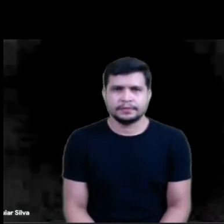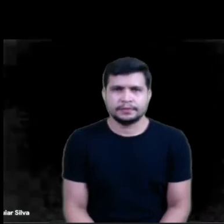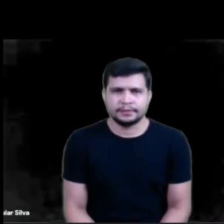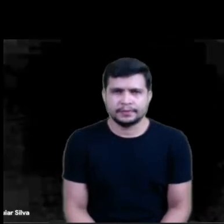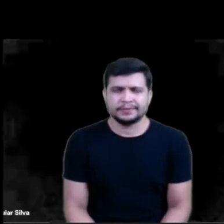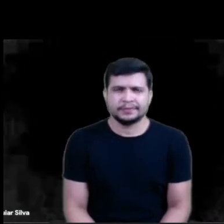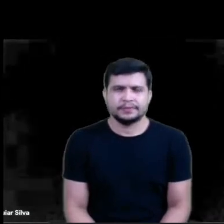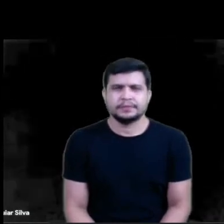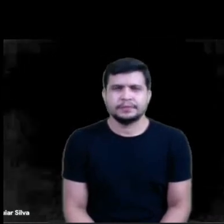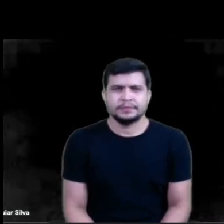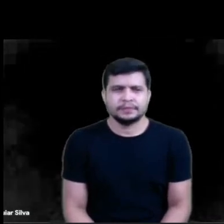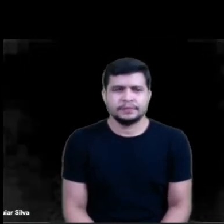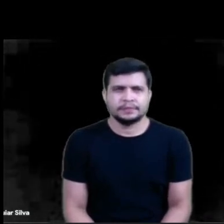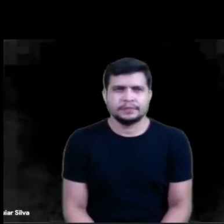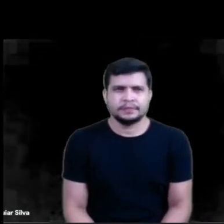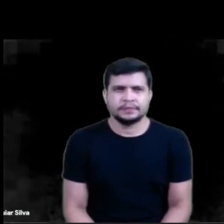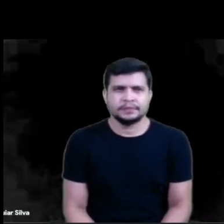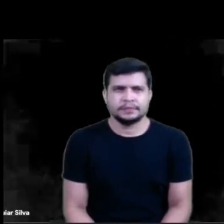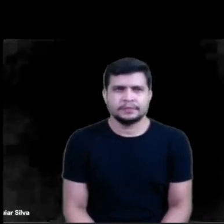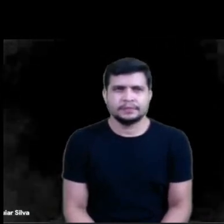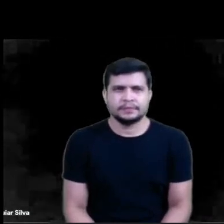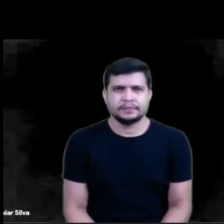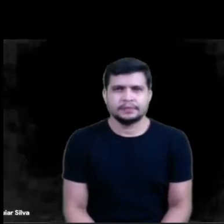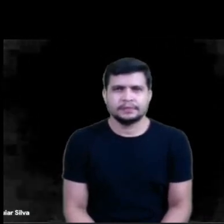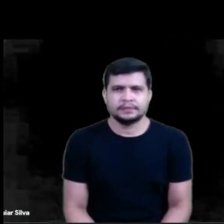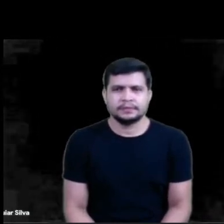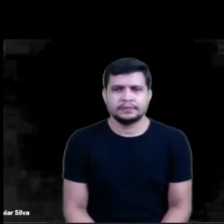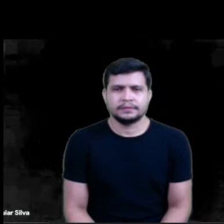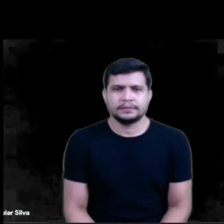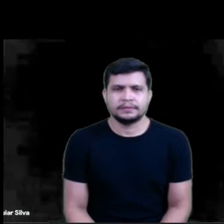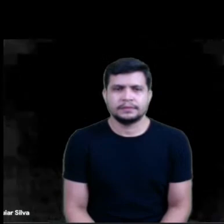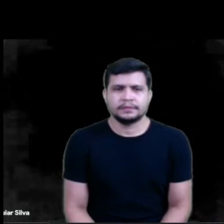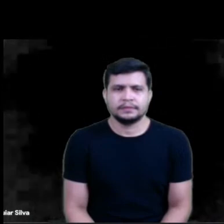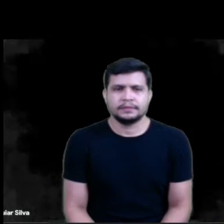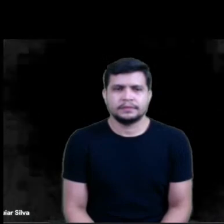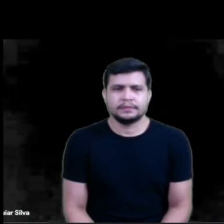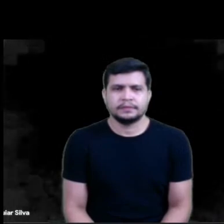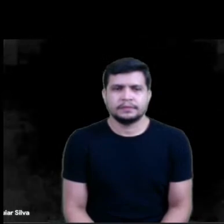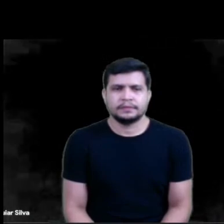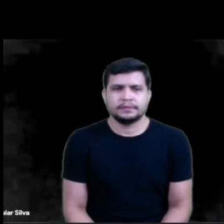Quando